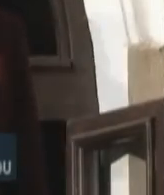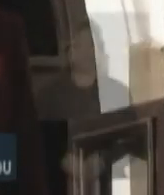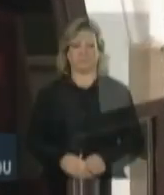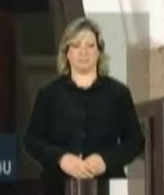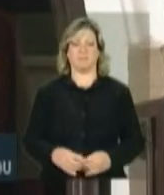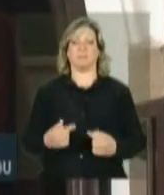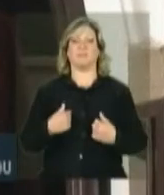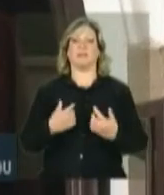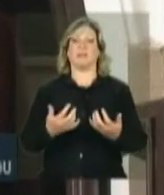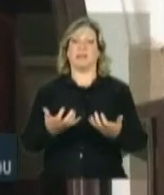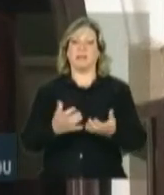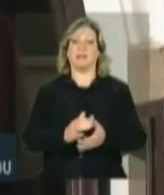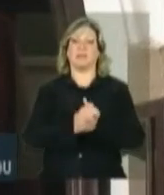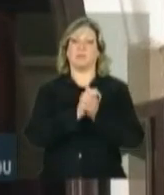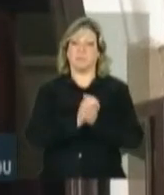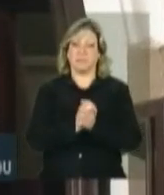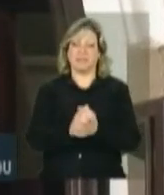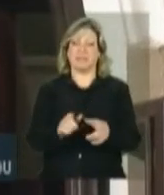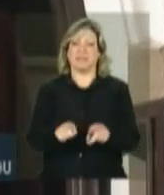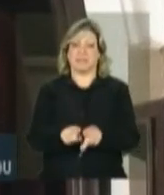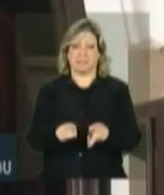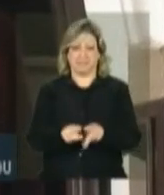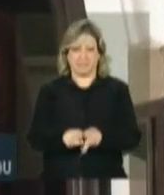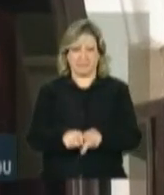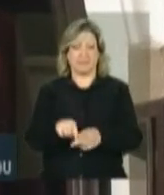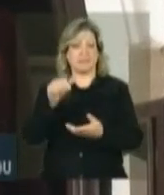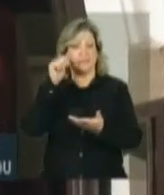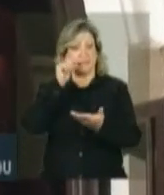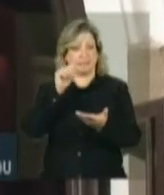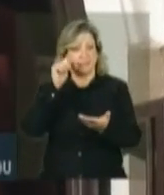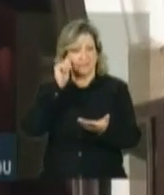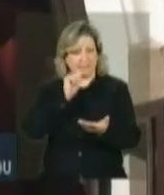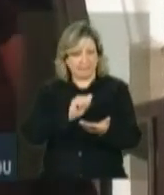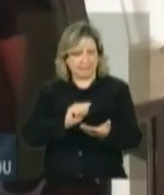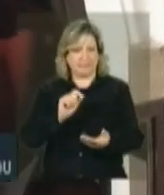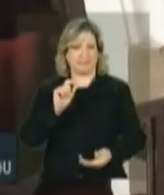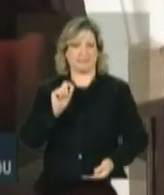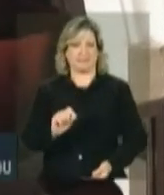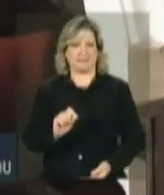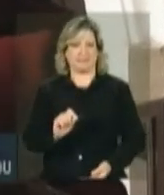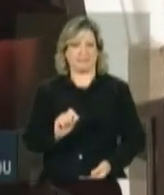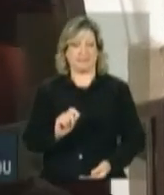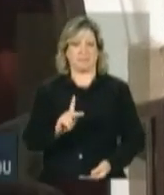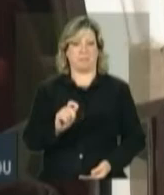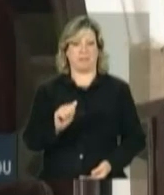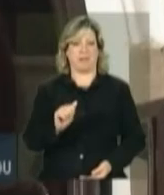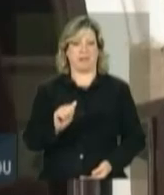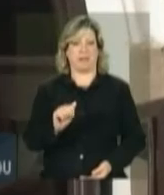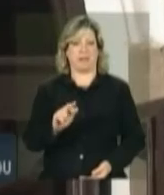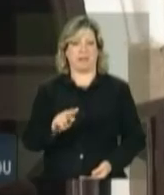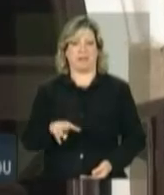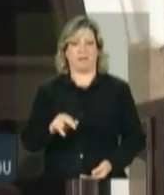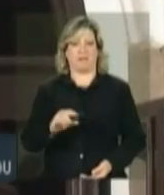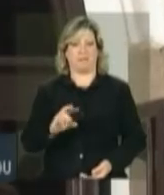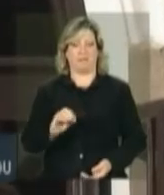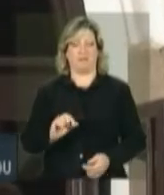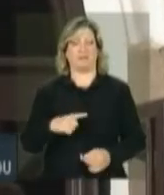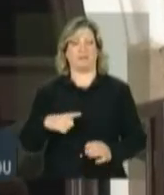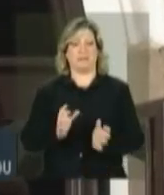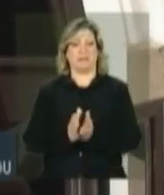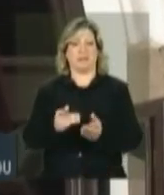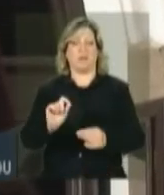Queria cumprimentar também a senhora Parvanova. Queria cumprimentar o governador